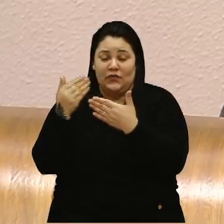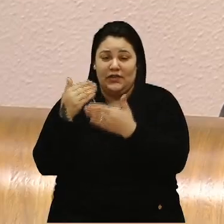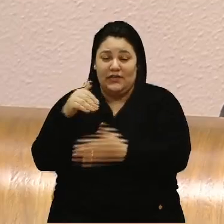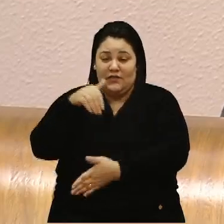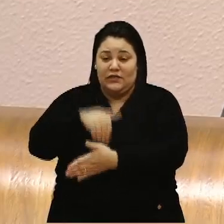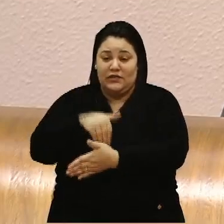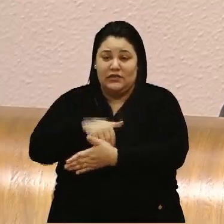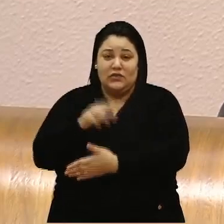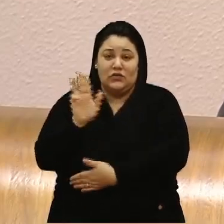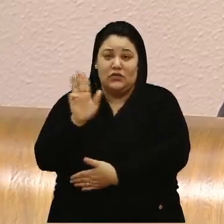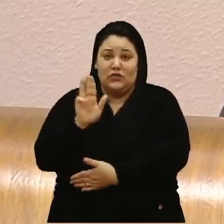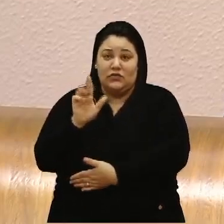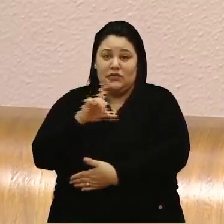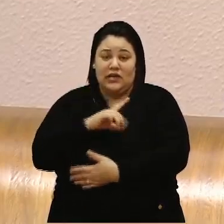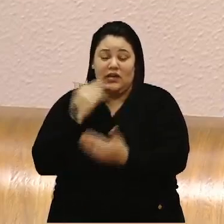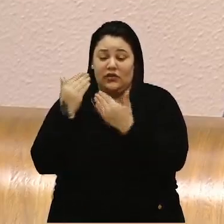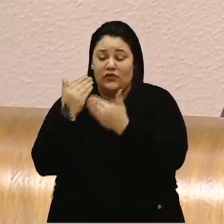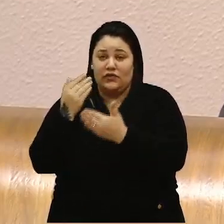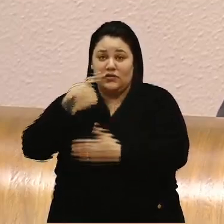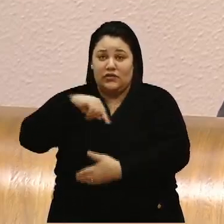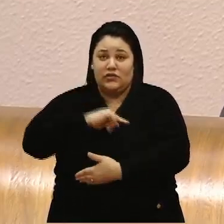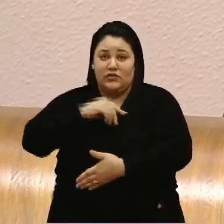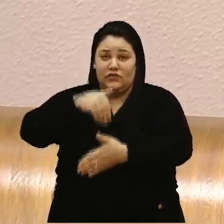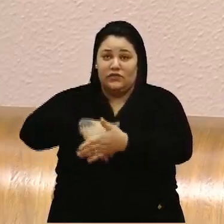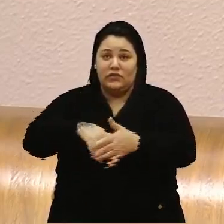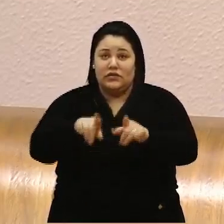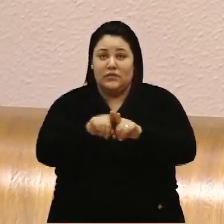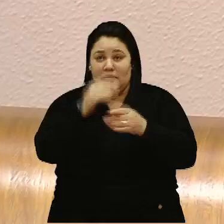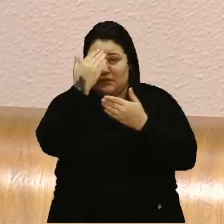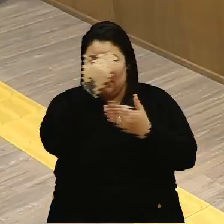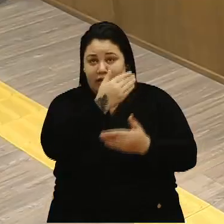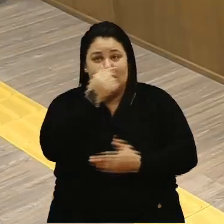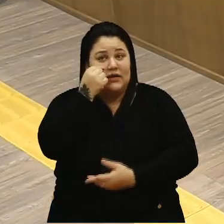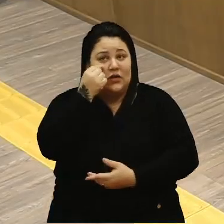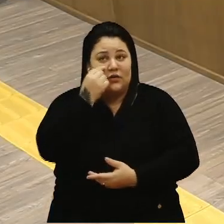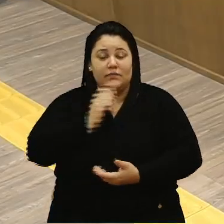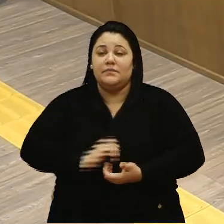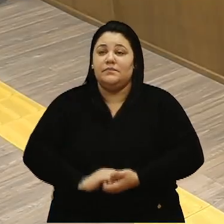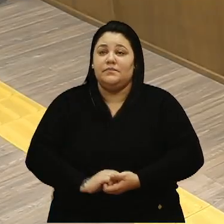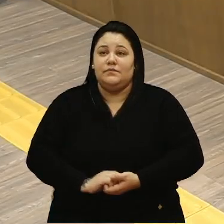de Lula, há dúvida sobre a nossa eleição também. Obrigada, vereador Eloy.